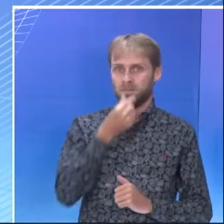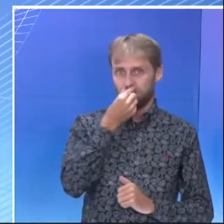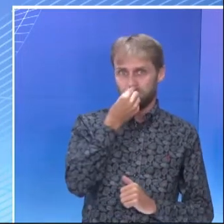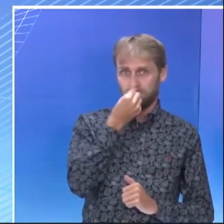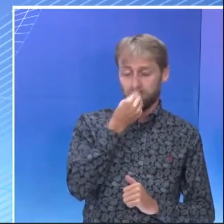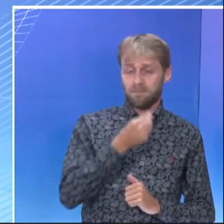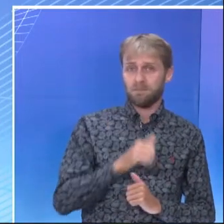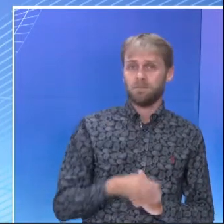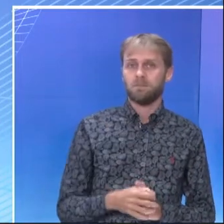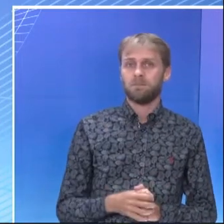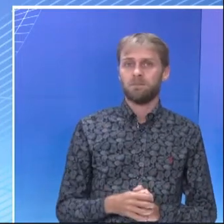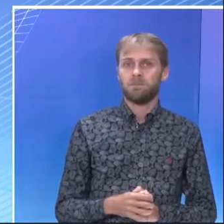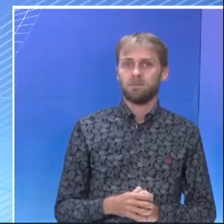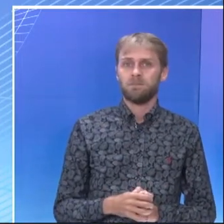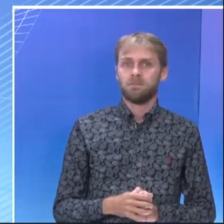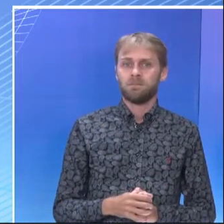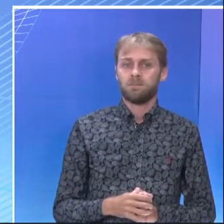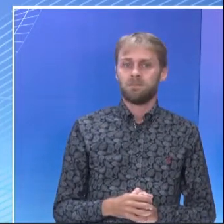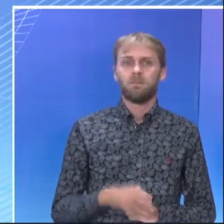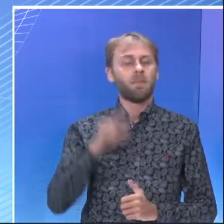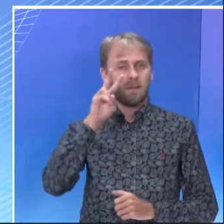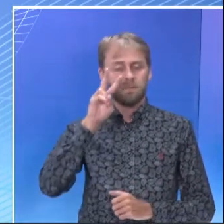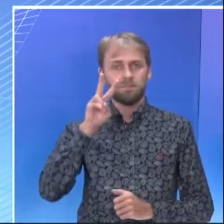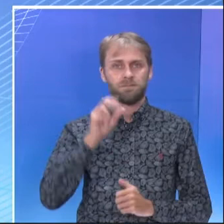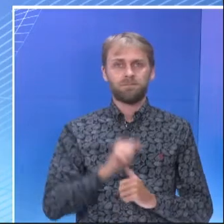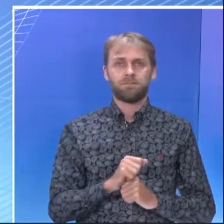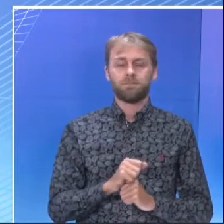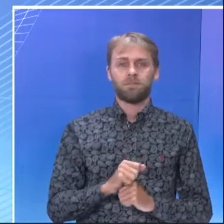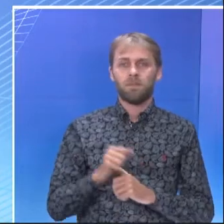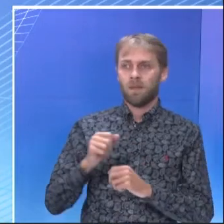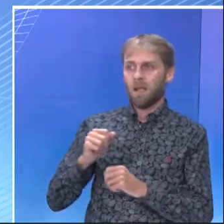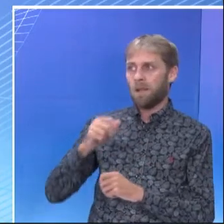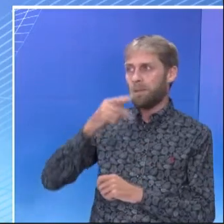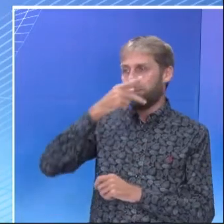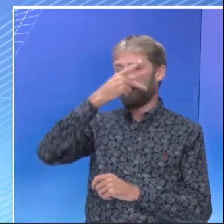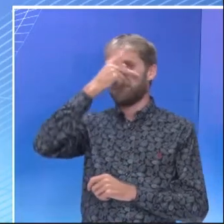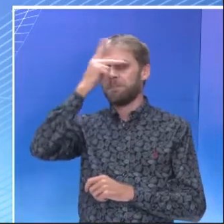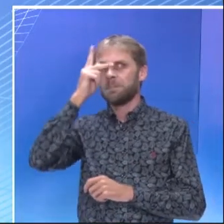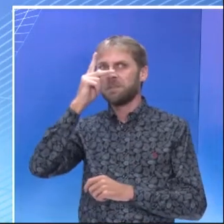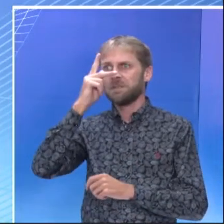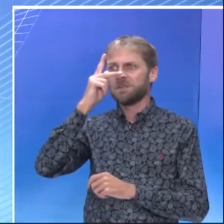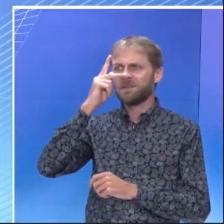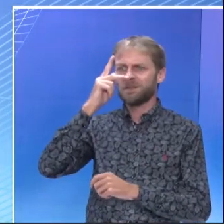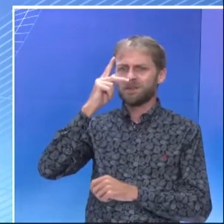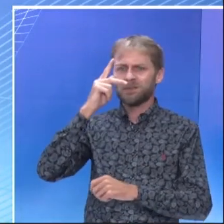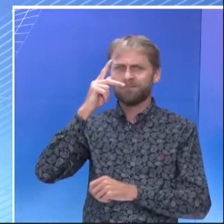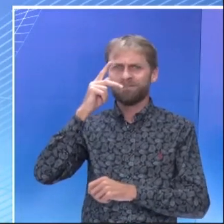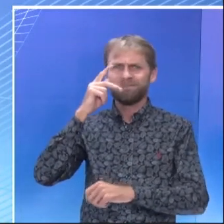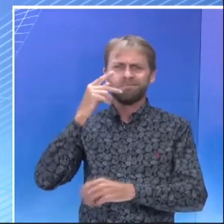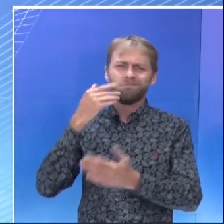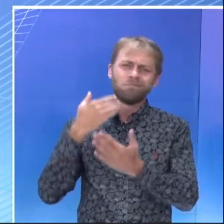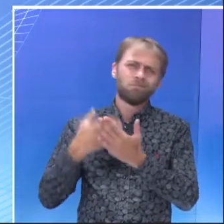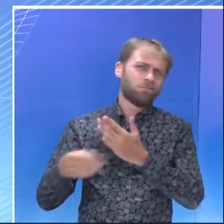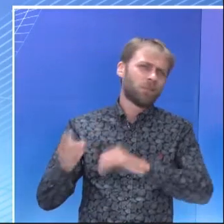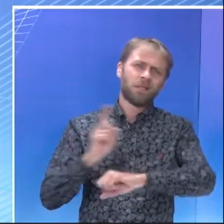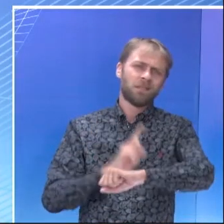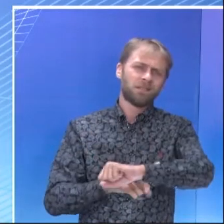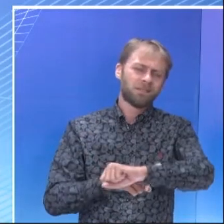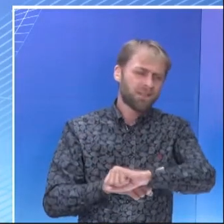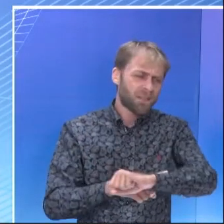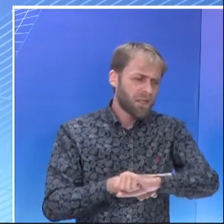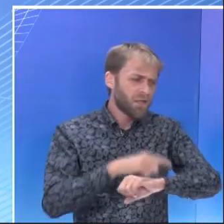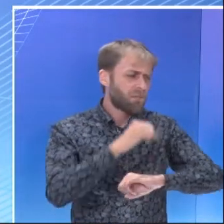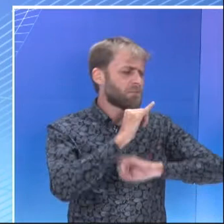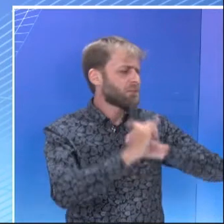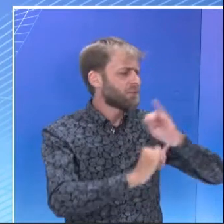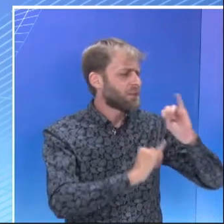Gente, olha só. As pessoas, quando se dão o trabalho de ir para a